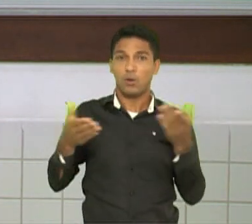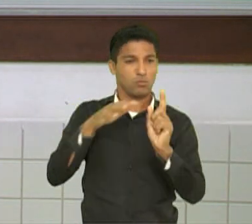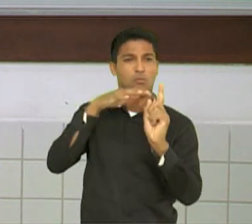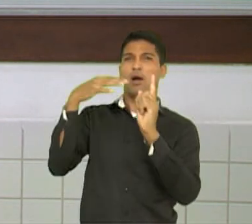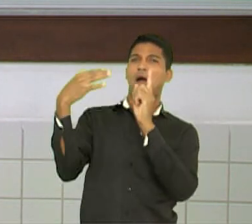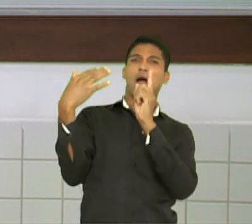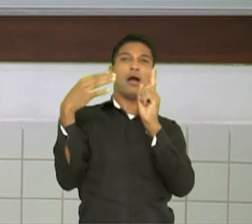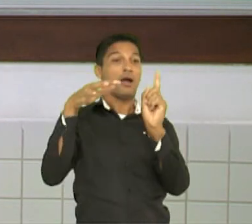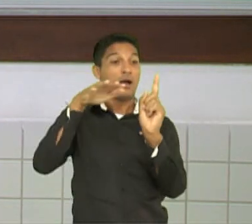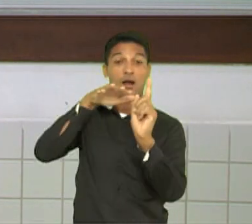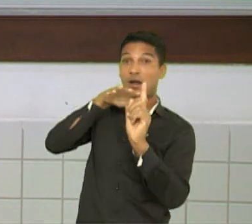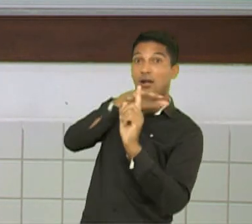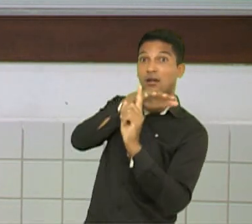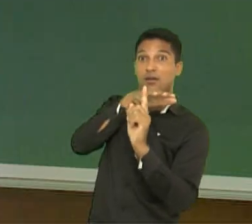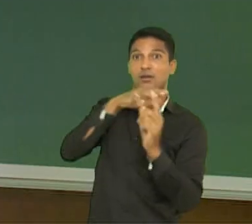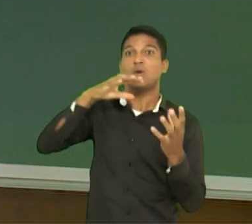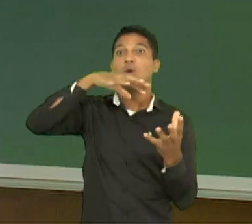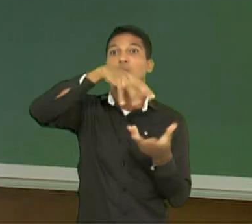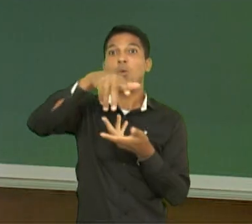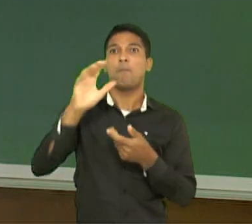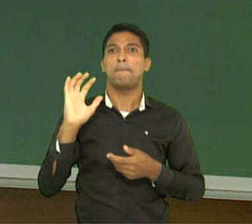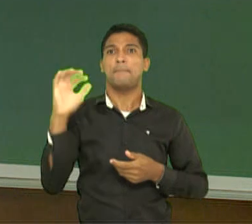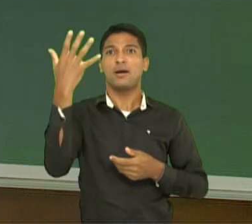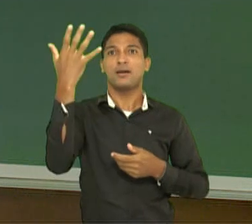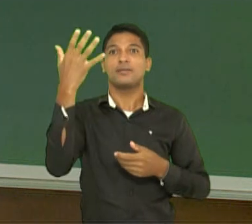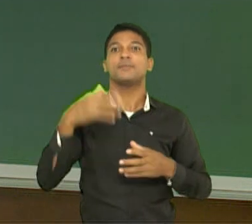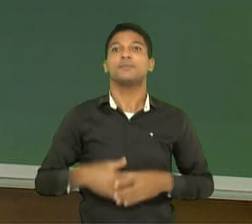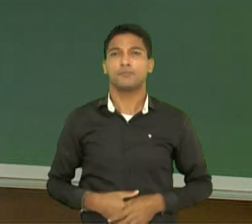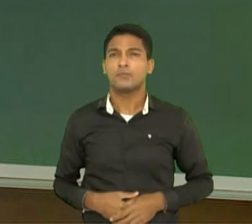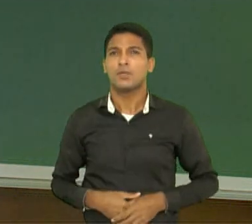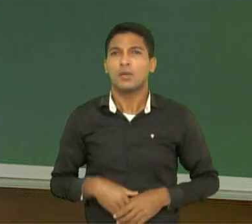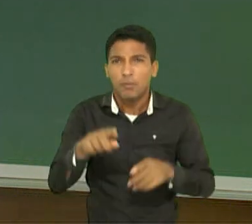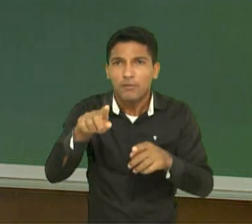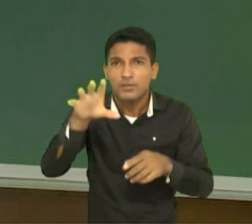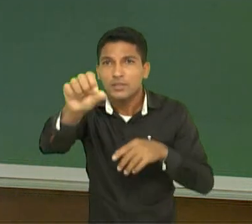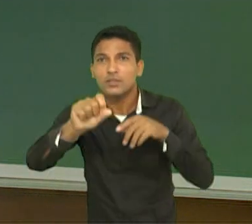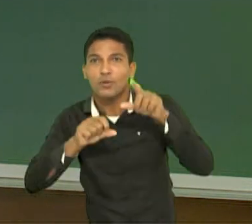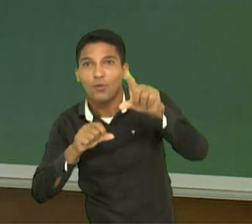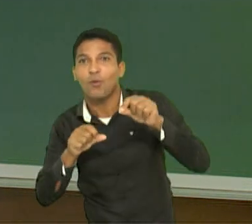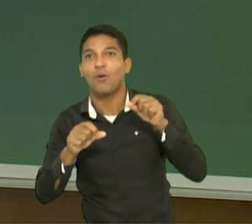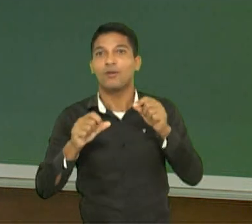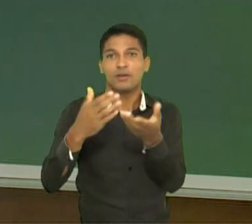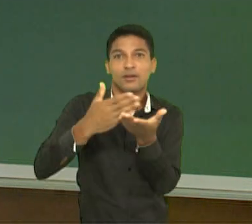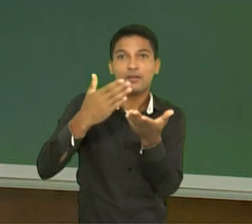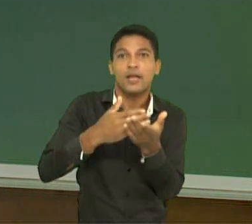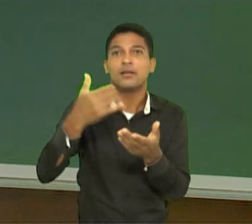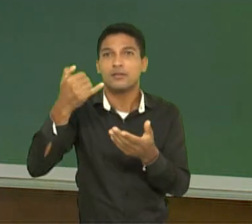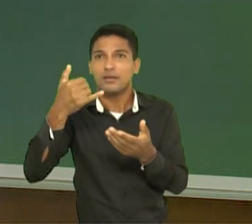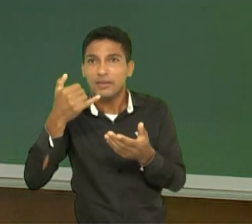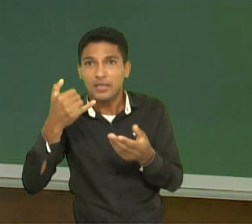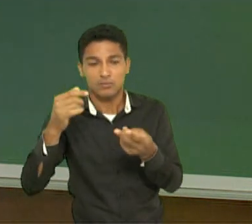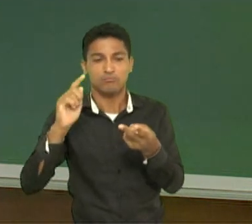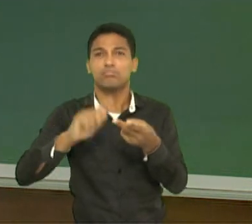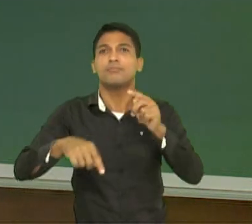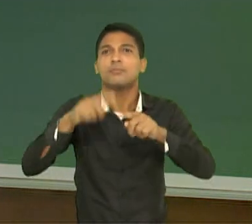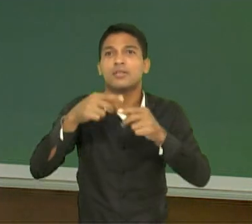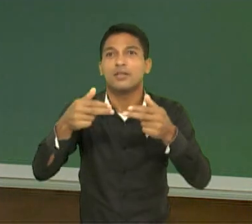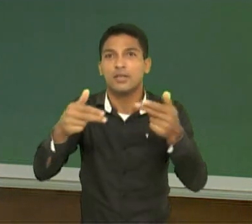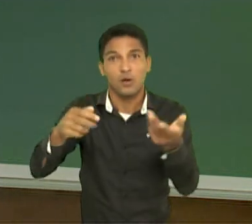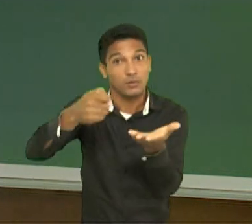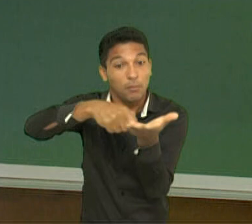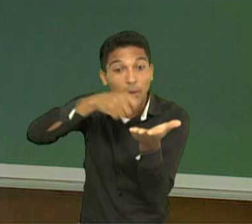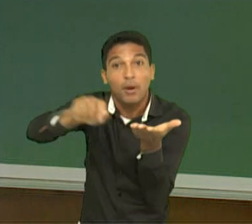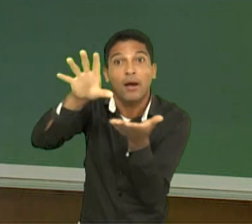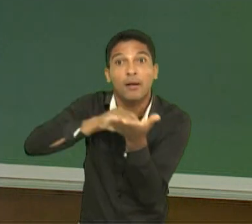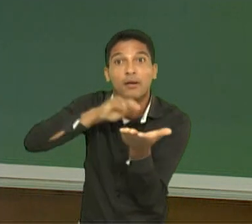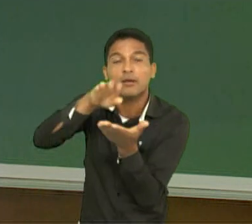redor. Antes, enquanto você separa todo aquele material, separa o caderno, separa a caneta para você anotar tudo, tem bastante